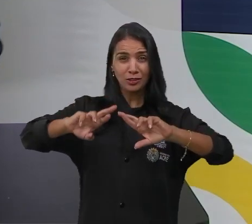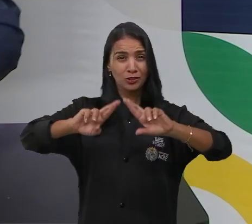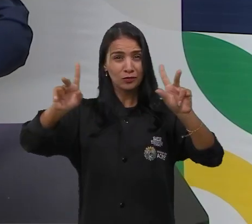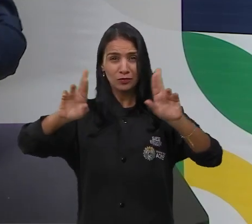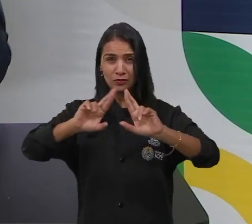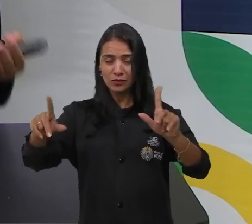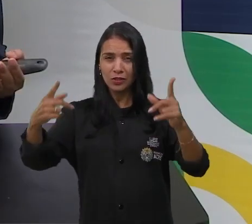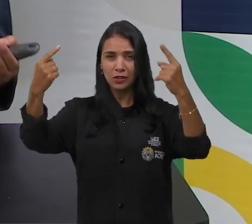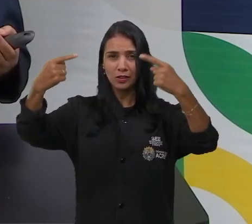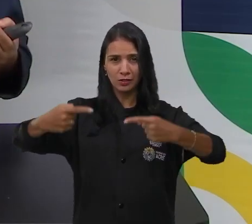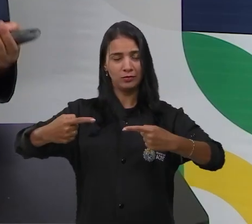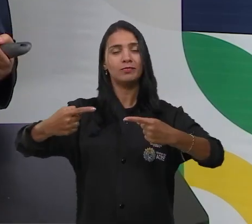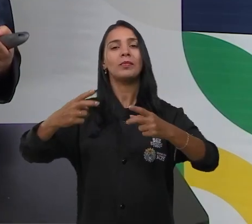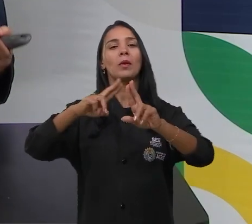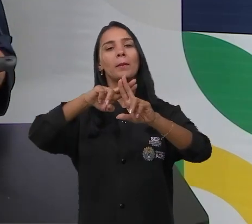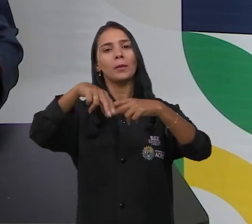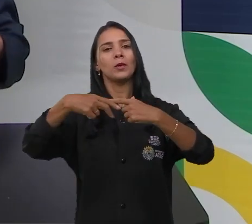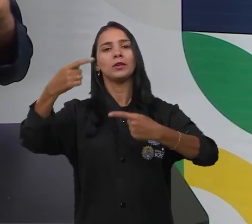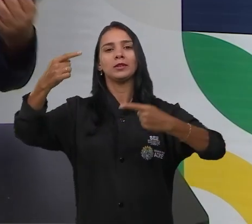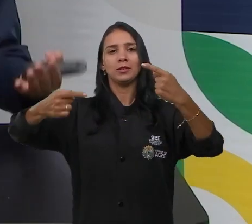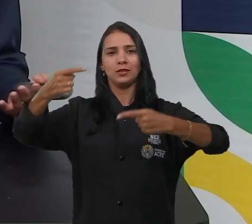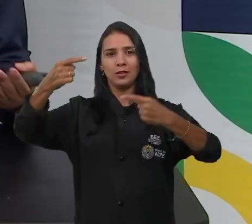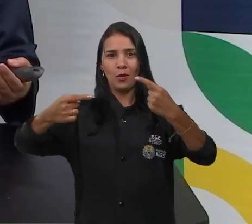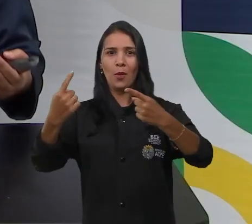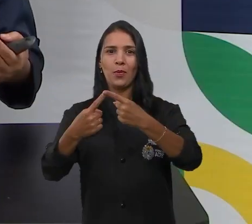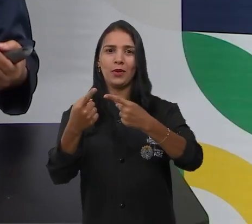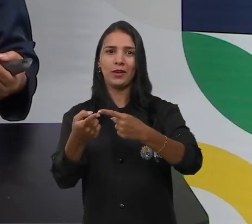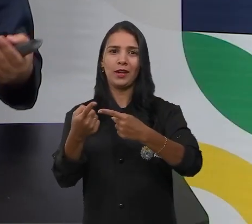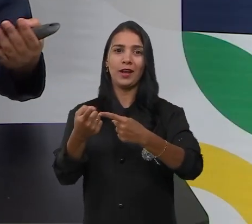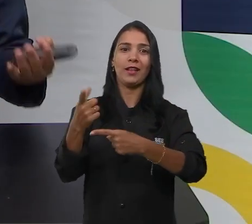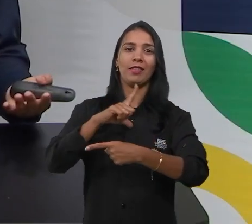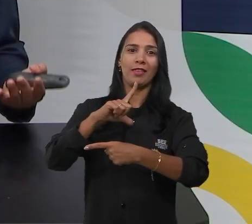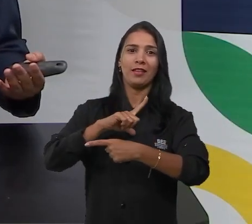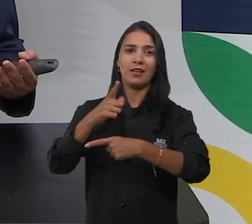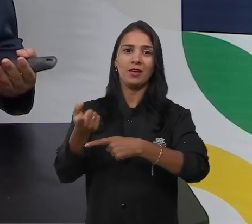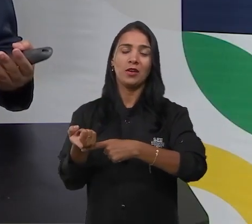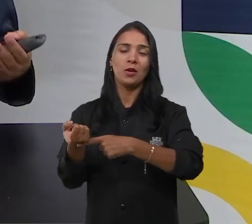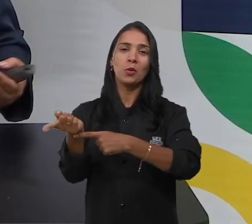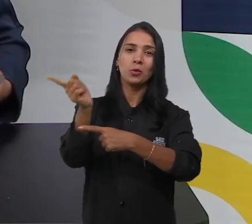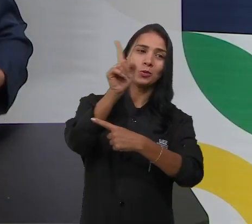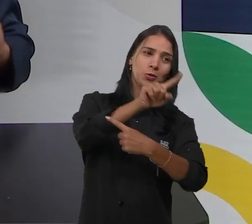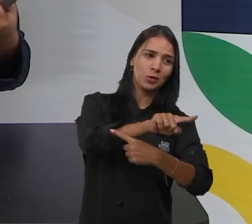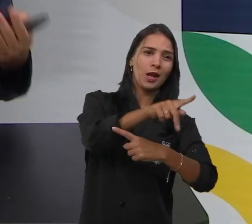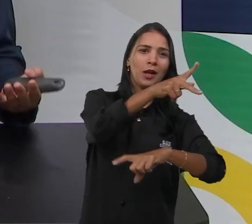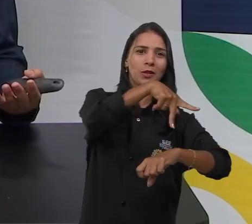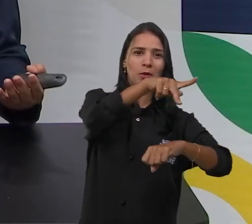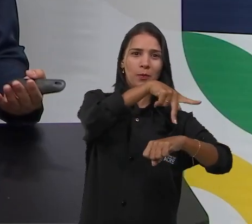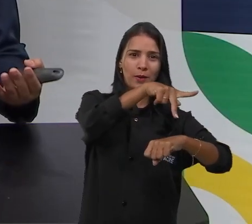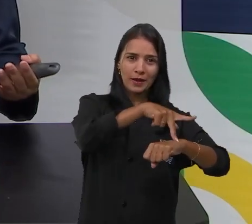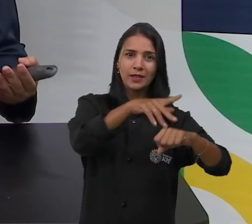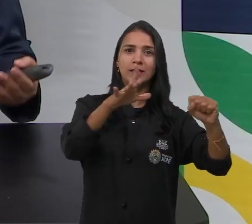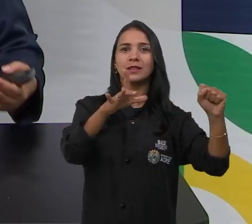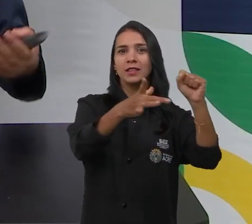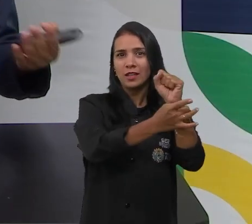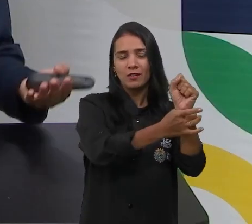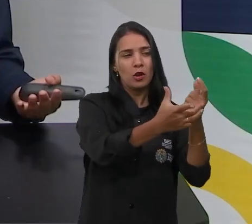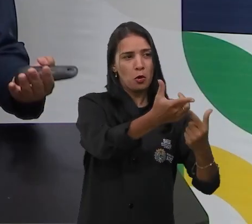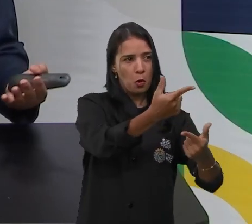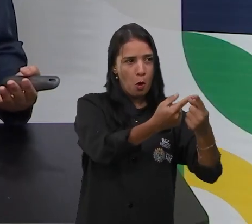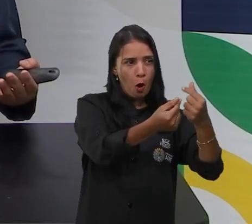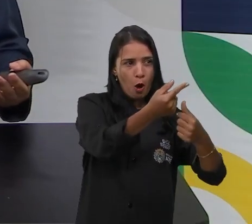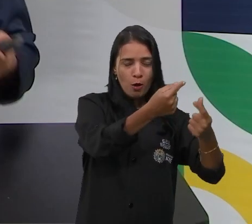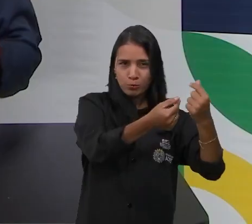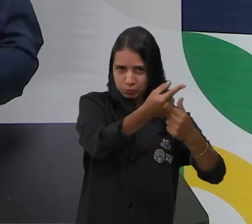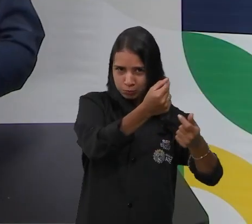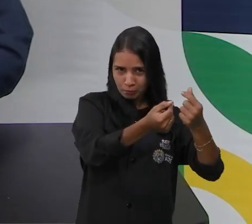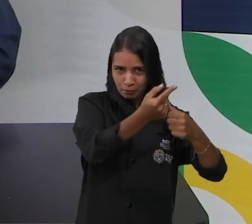Então, de um lado, nós temos um país, uma grande potência mundial, defendendo o capitalismo, que no caso era os